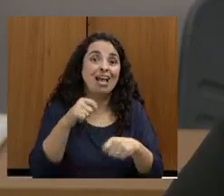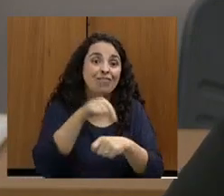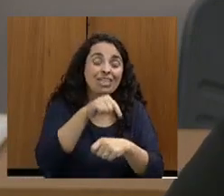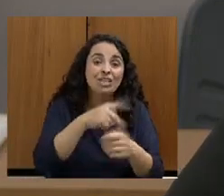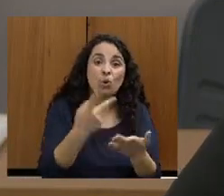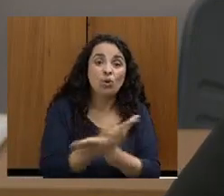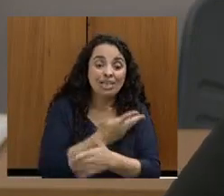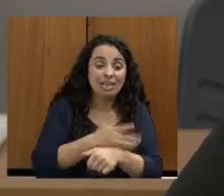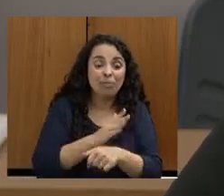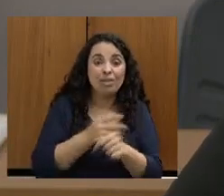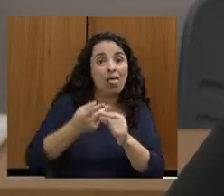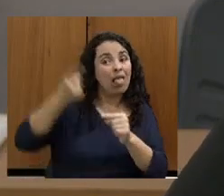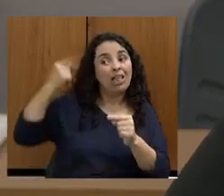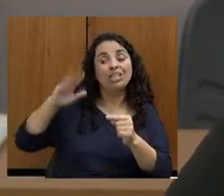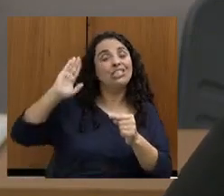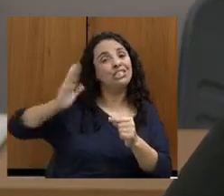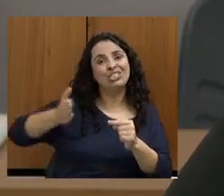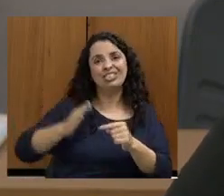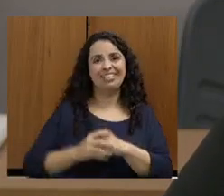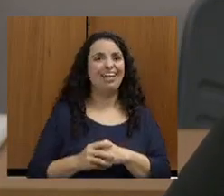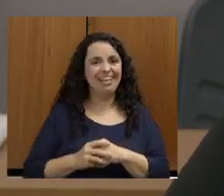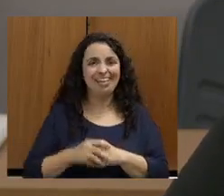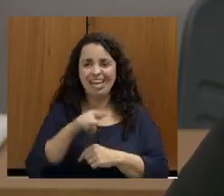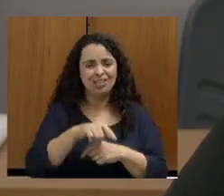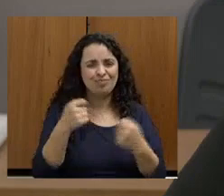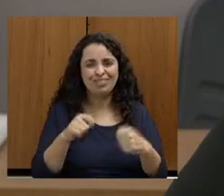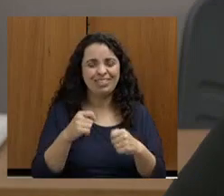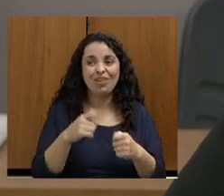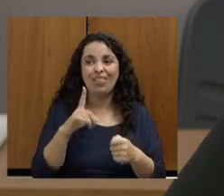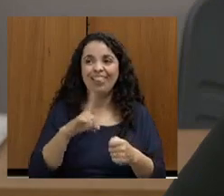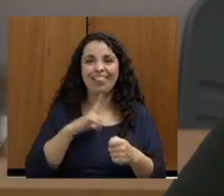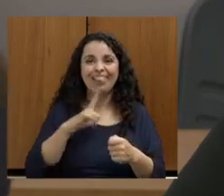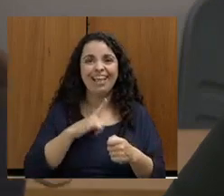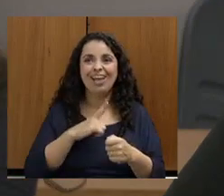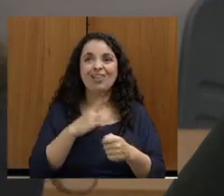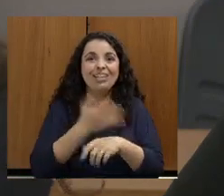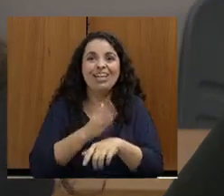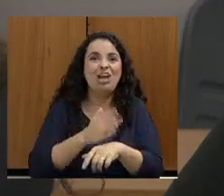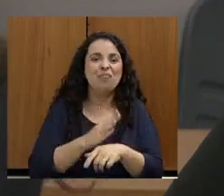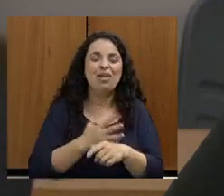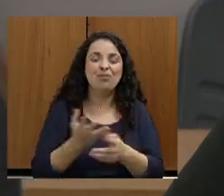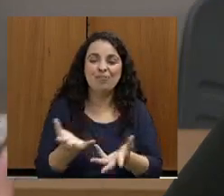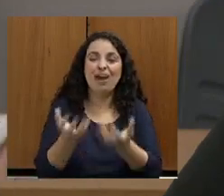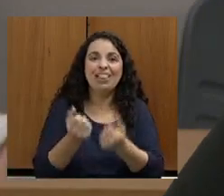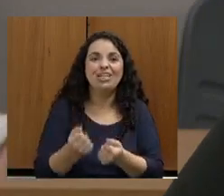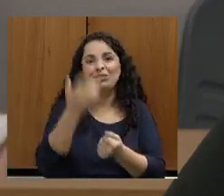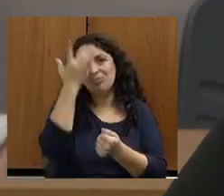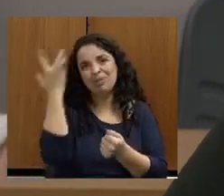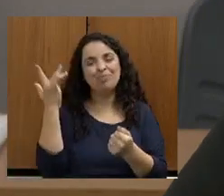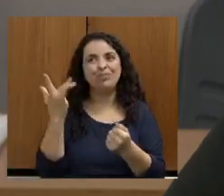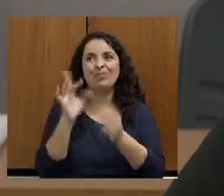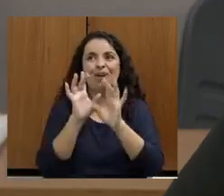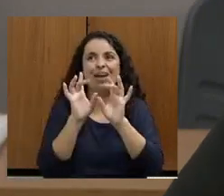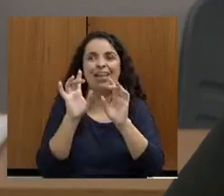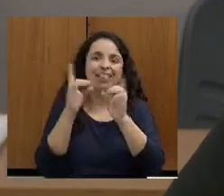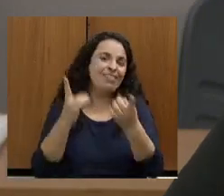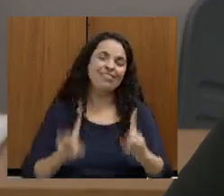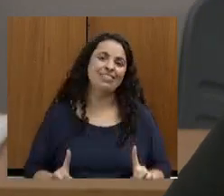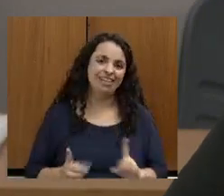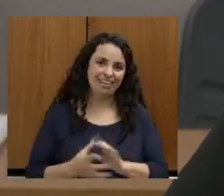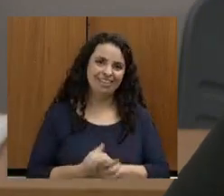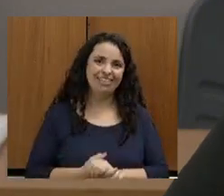Eles têm que ser trabalhados para isso, entendeu? Porque você vê um professor fazendo a diferença, igual essa professora falou do meu filho, mas